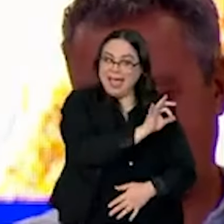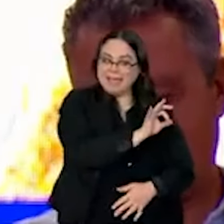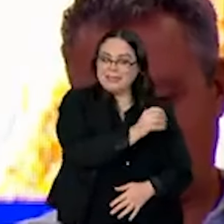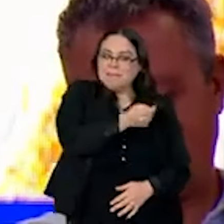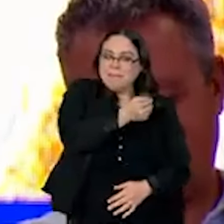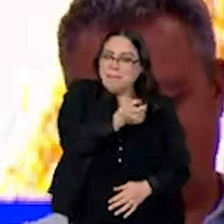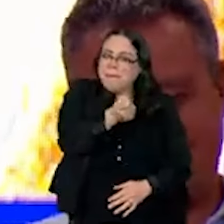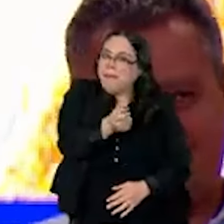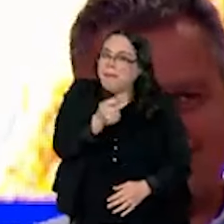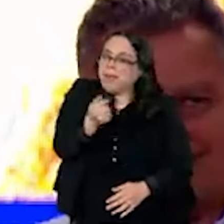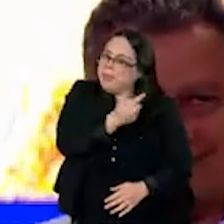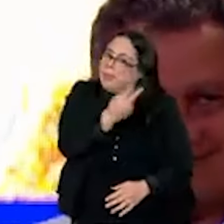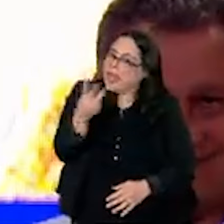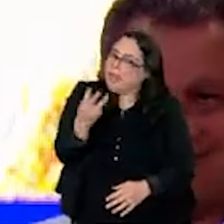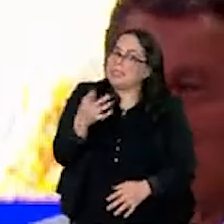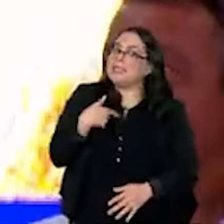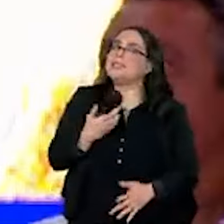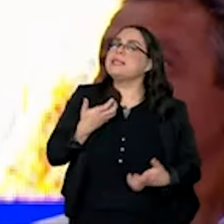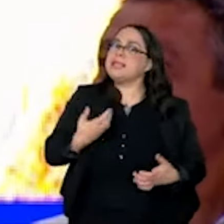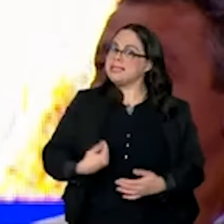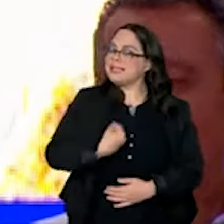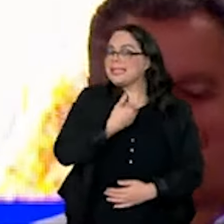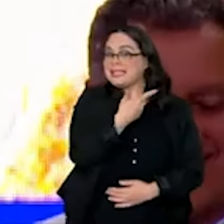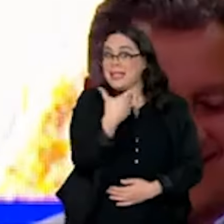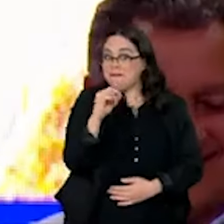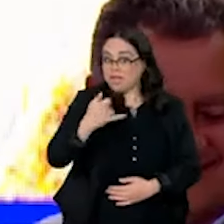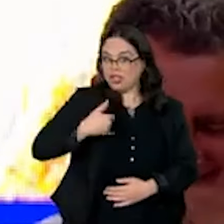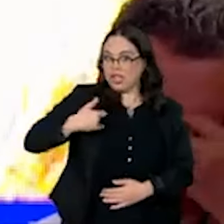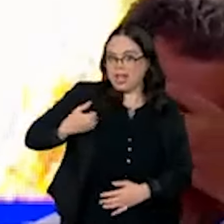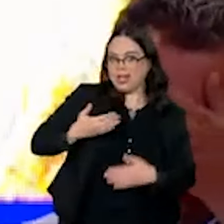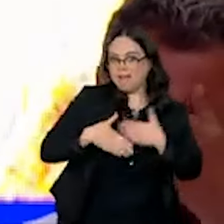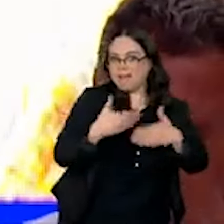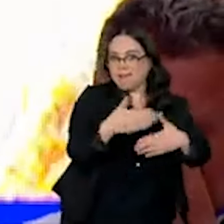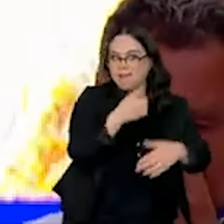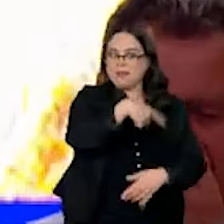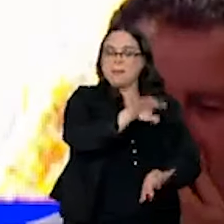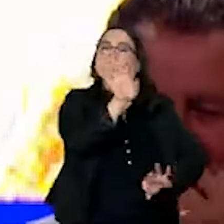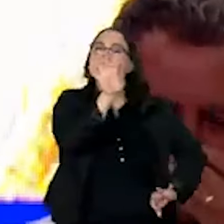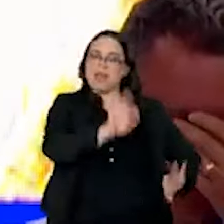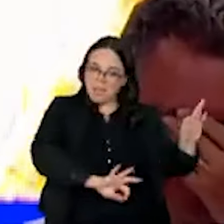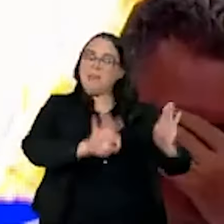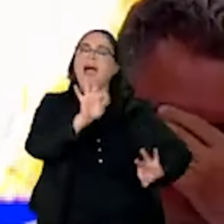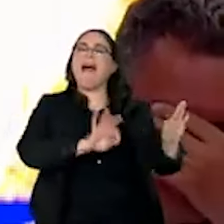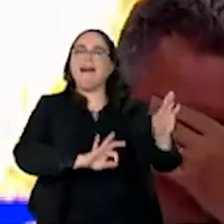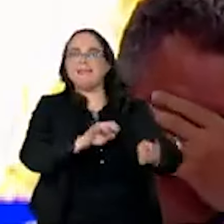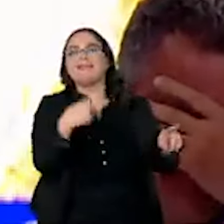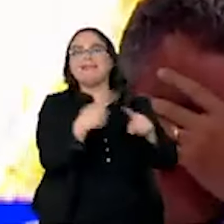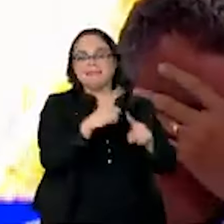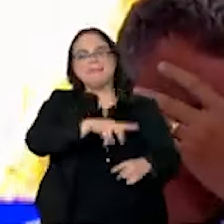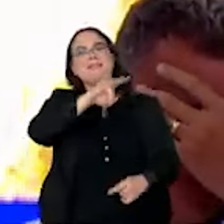10. Como eu estou querendo viver 120 anos, vocês se preparem, porque tem coisa pela